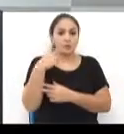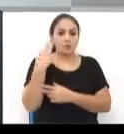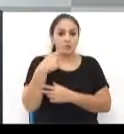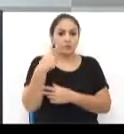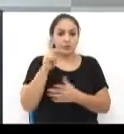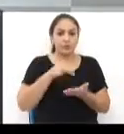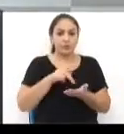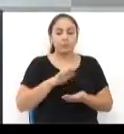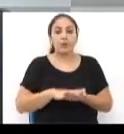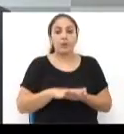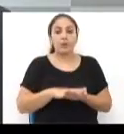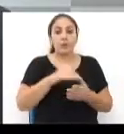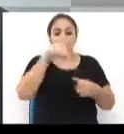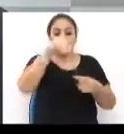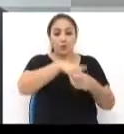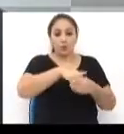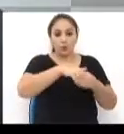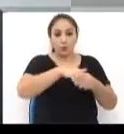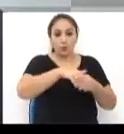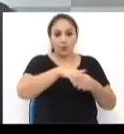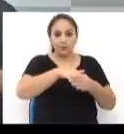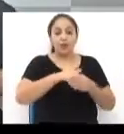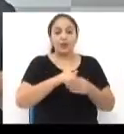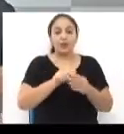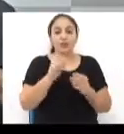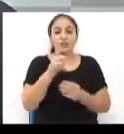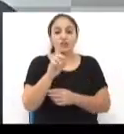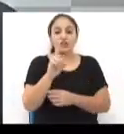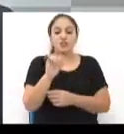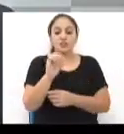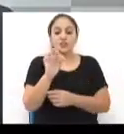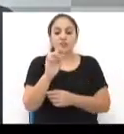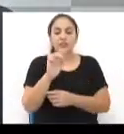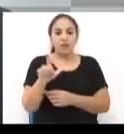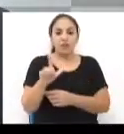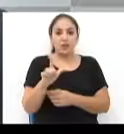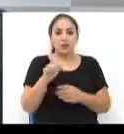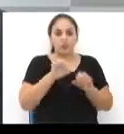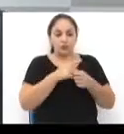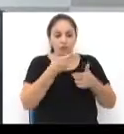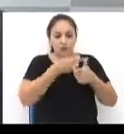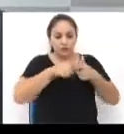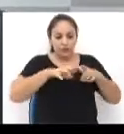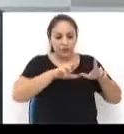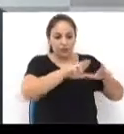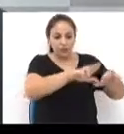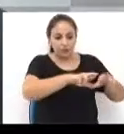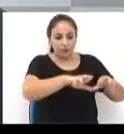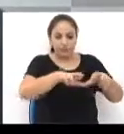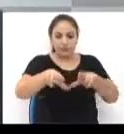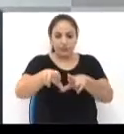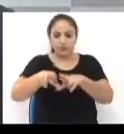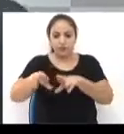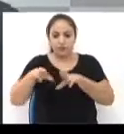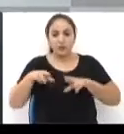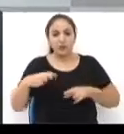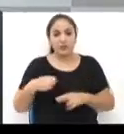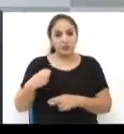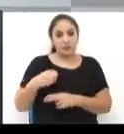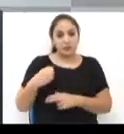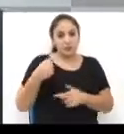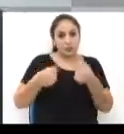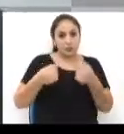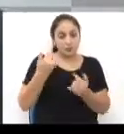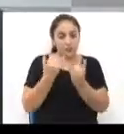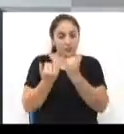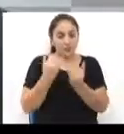distrital ele possibilitaria, dividindo as regiões em microdistritos, que os candidatos concorressem em espaços geográficos pequenos. Então, por exemplo,